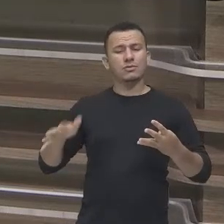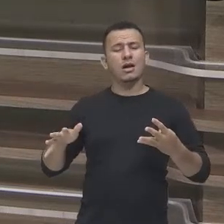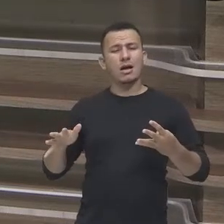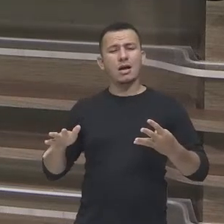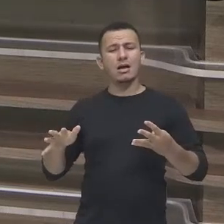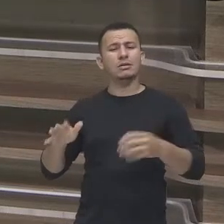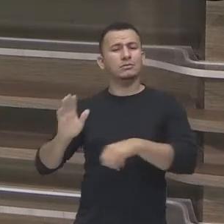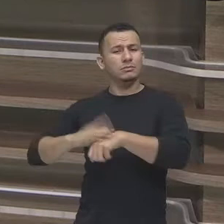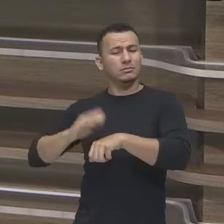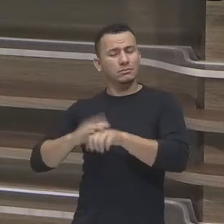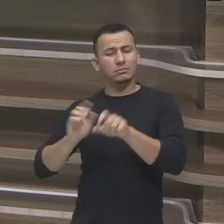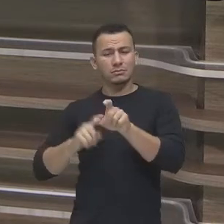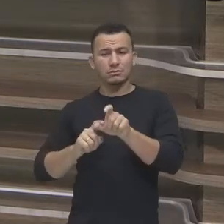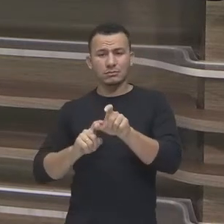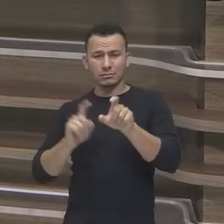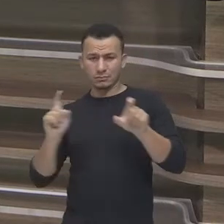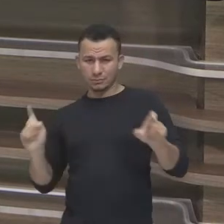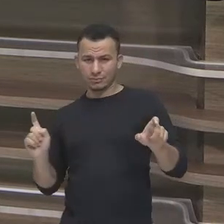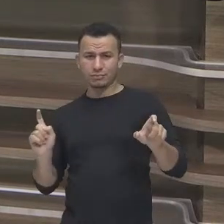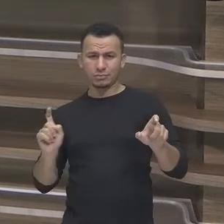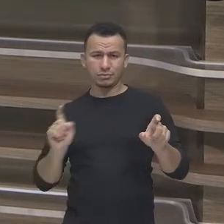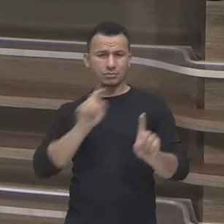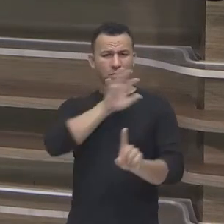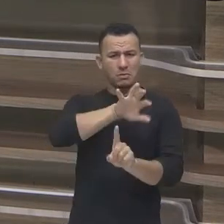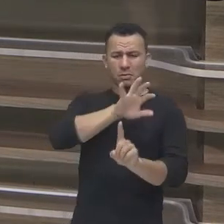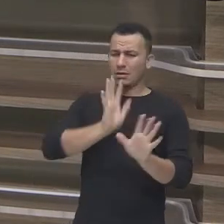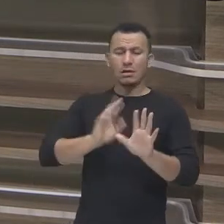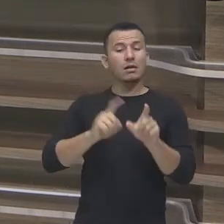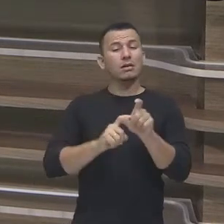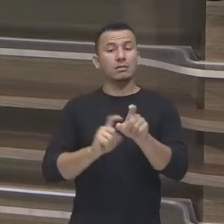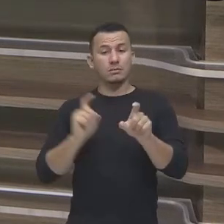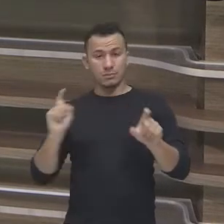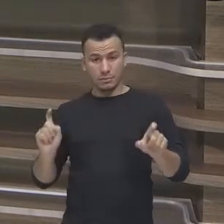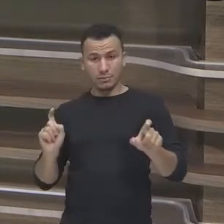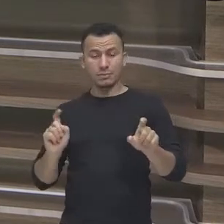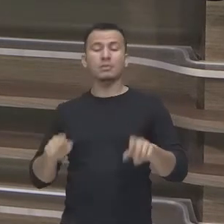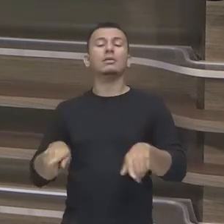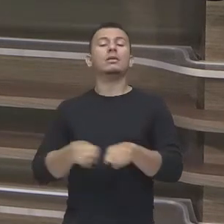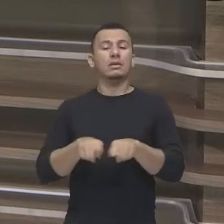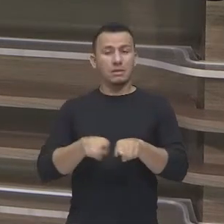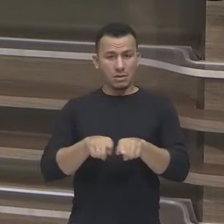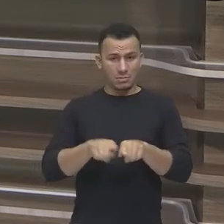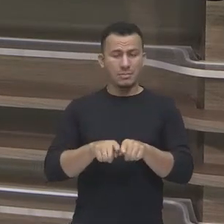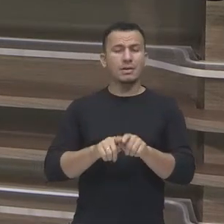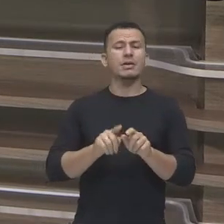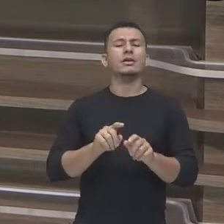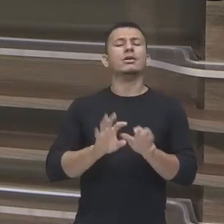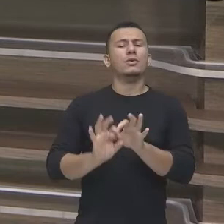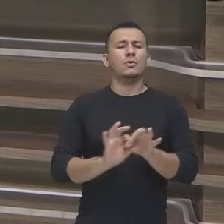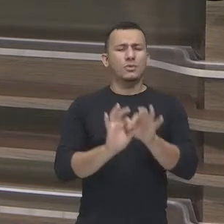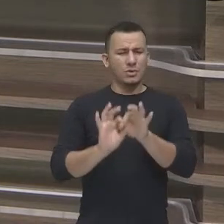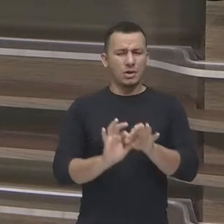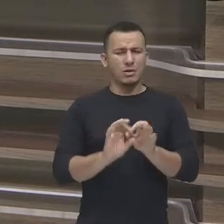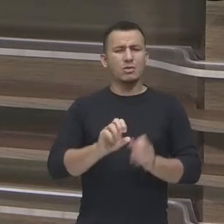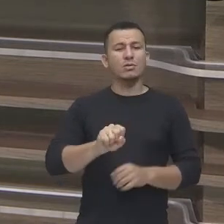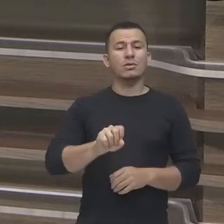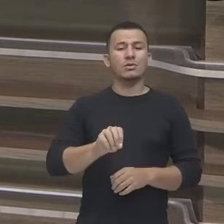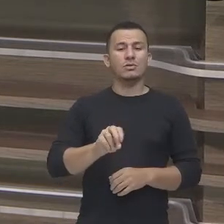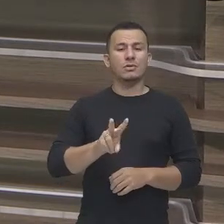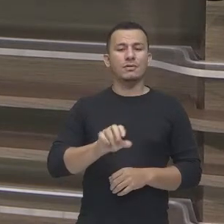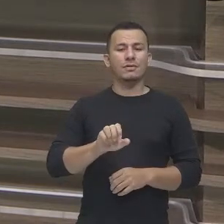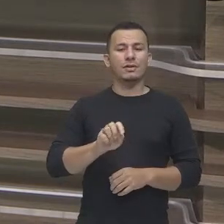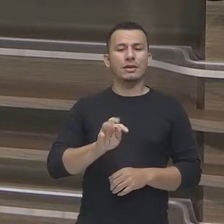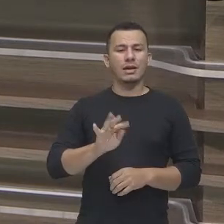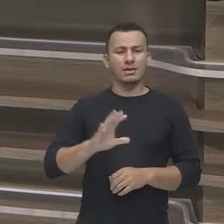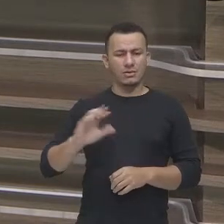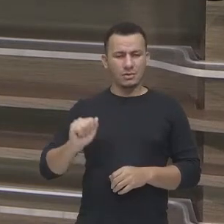serem independentes, saindo da influência da União Soviética. A própria União Soviética acaba, vira Rússia e se torna ali o grupo